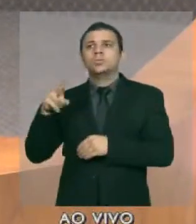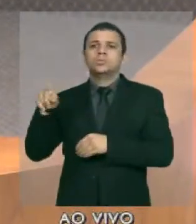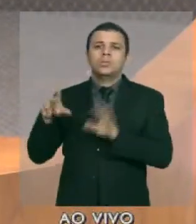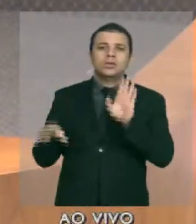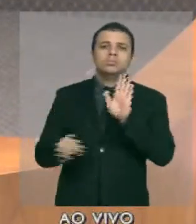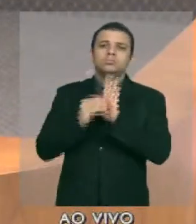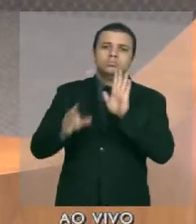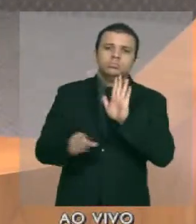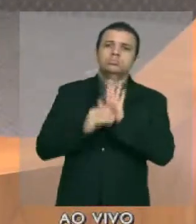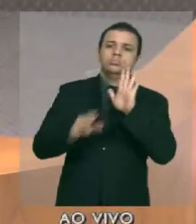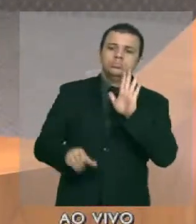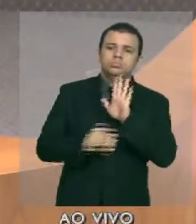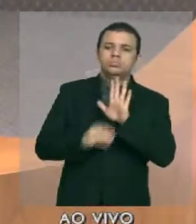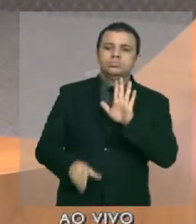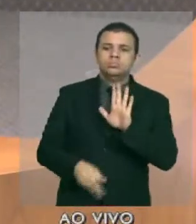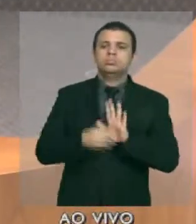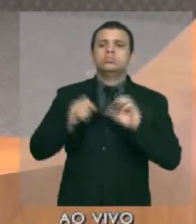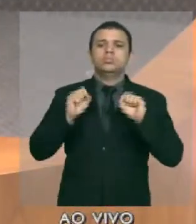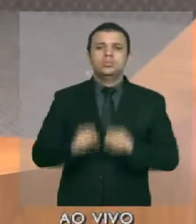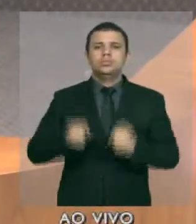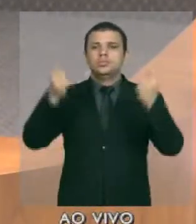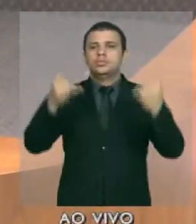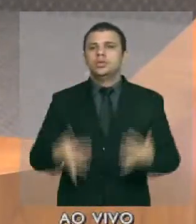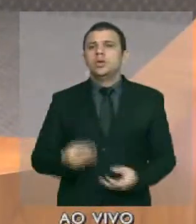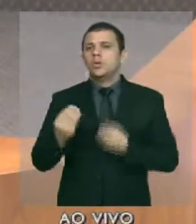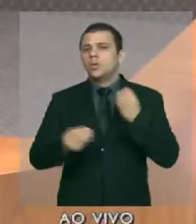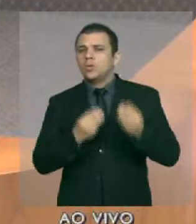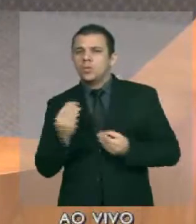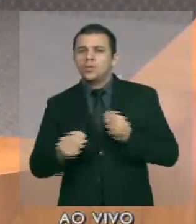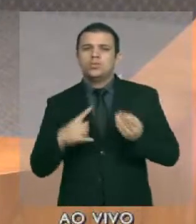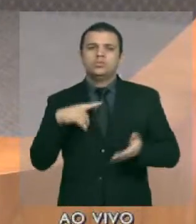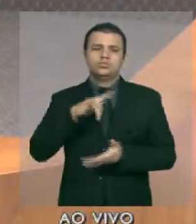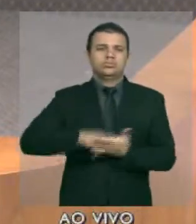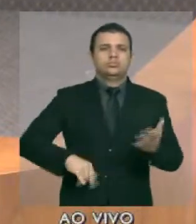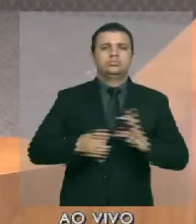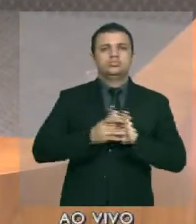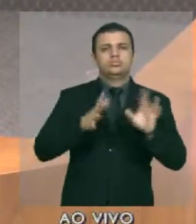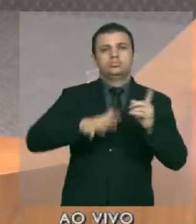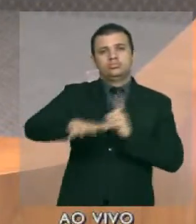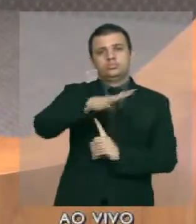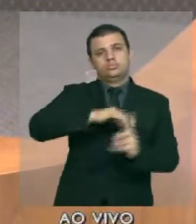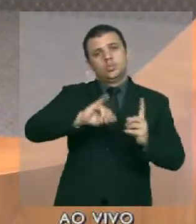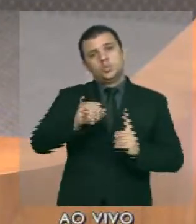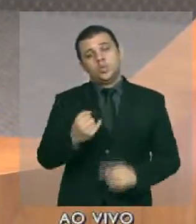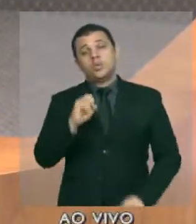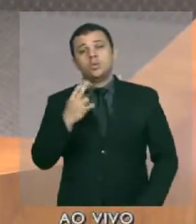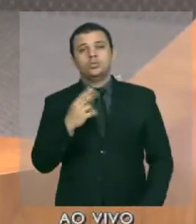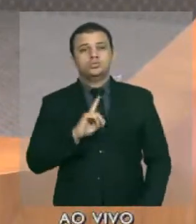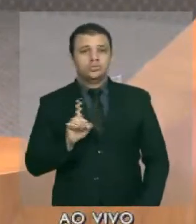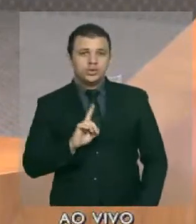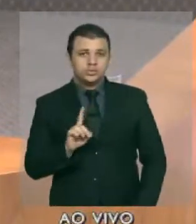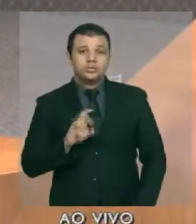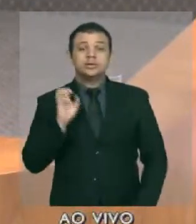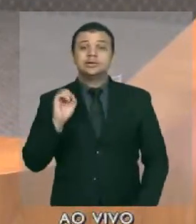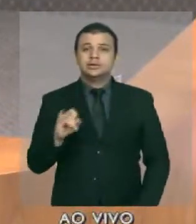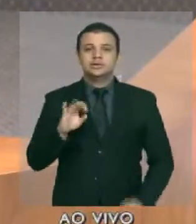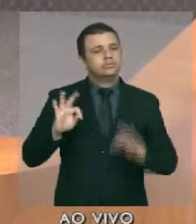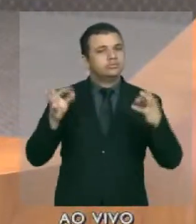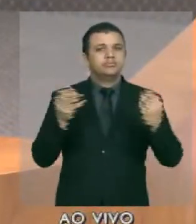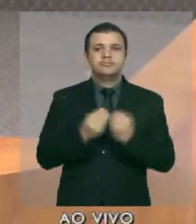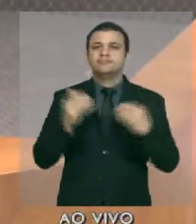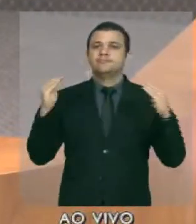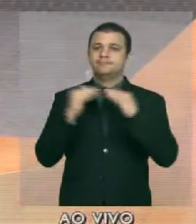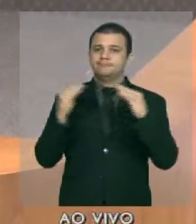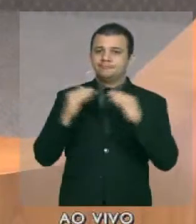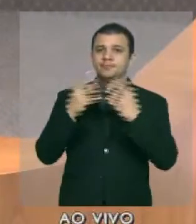pertinentes a condição do próprio licenciamento ambiental ou não né ou não haver objeções por parte da